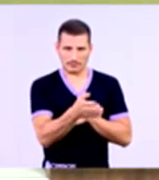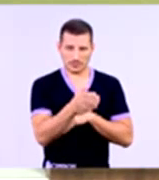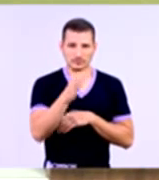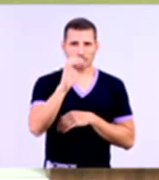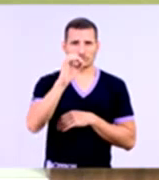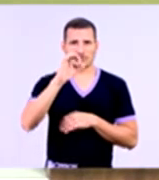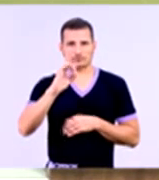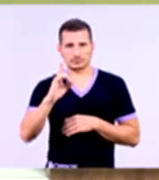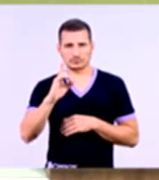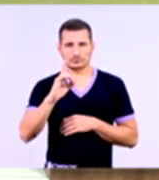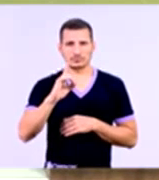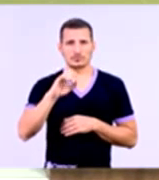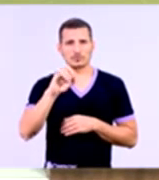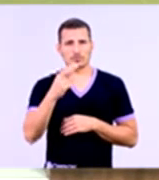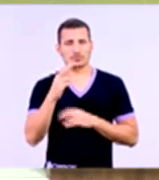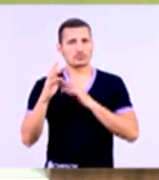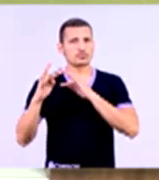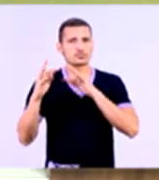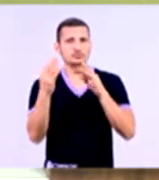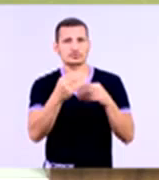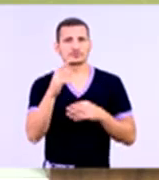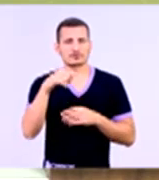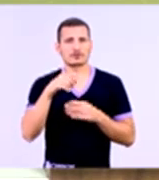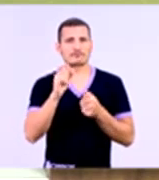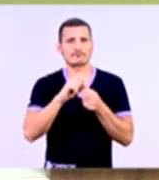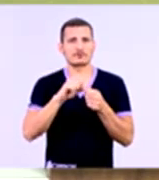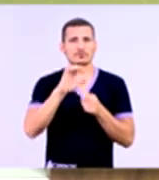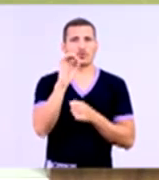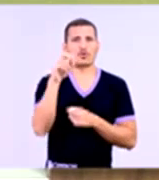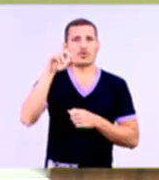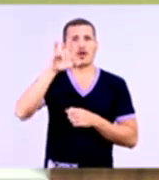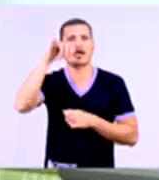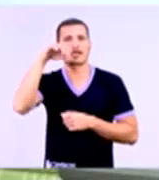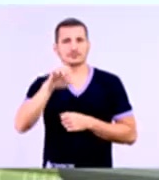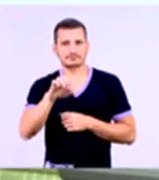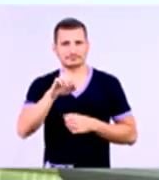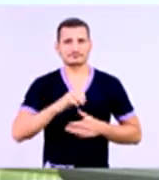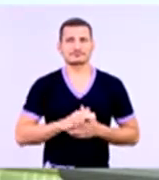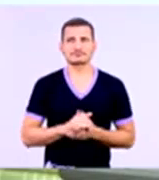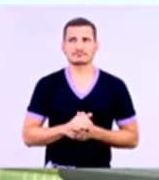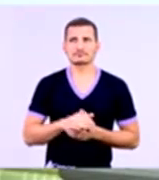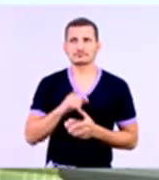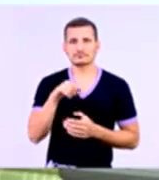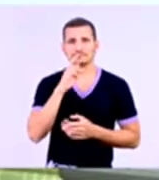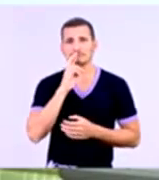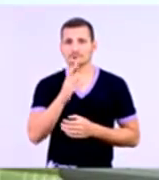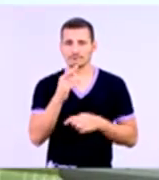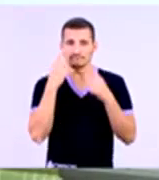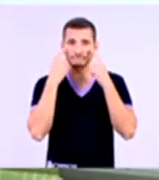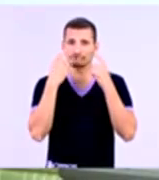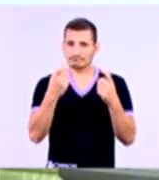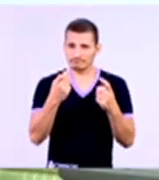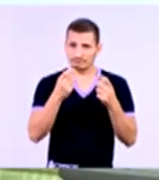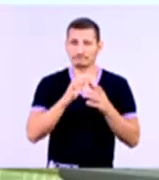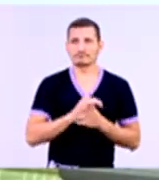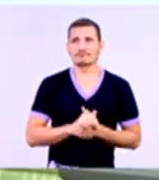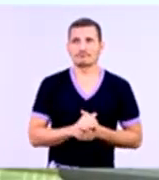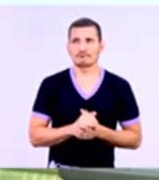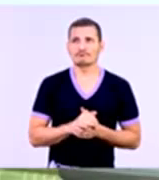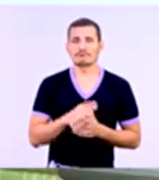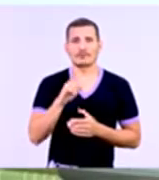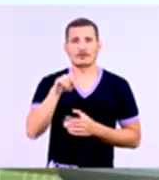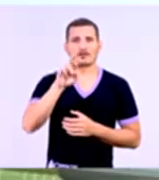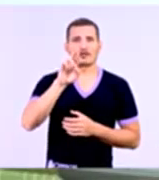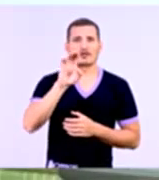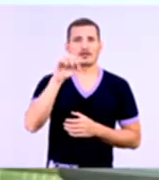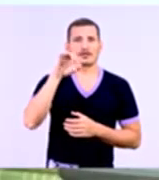né, ou tudo isso é feito de forma online? Então, essa é uma resposta muito interessante. Isso é que nós chamamos de